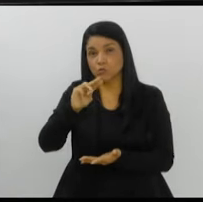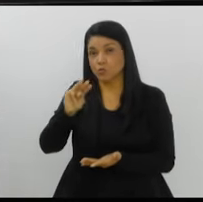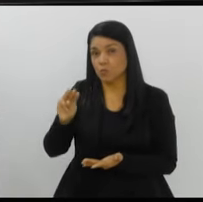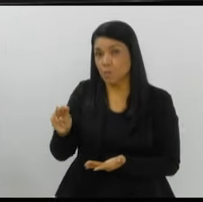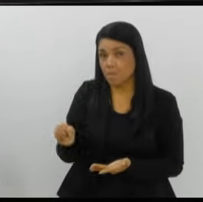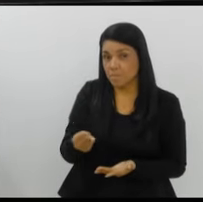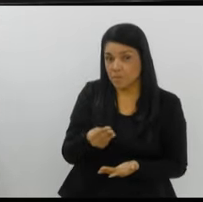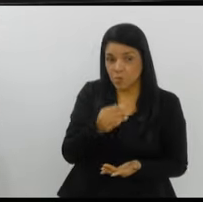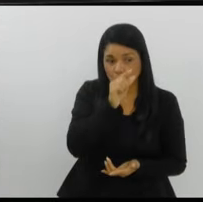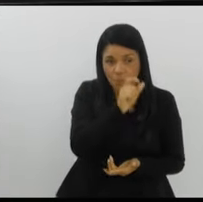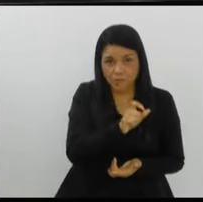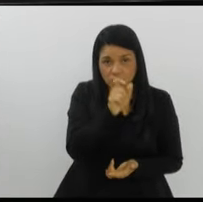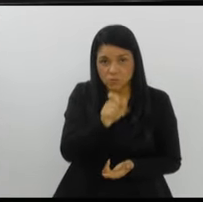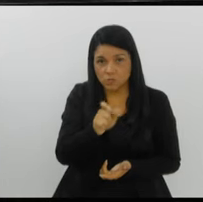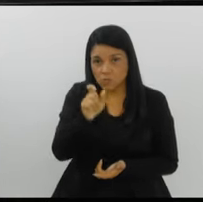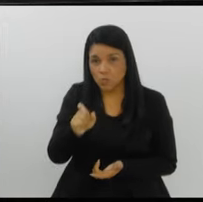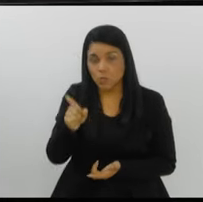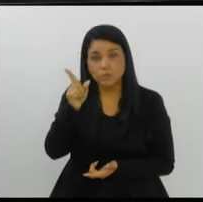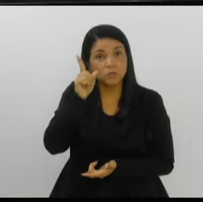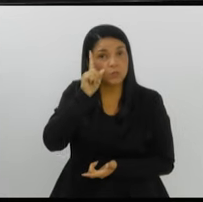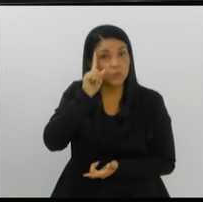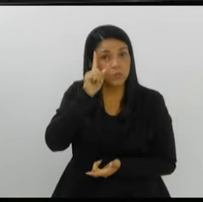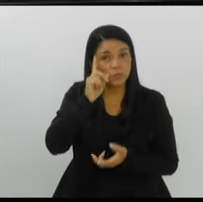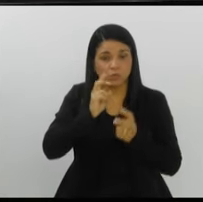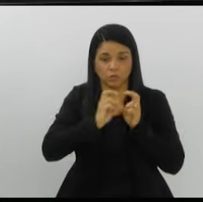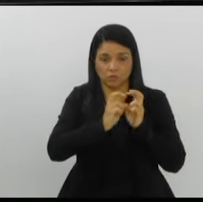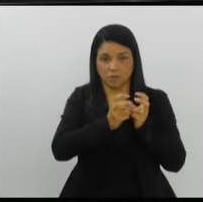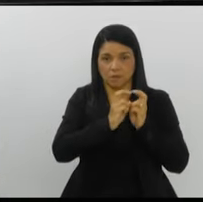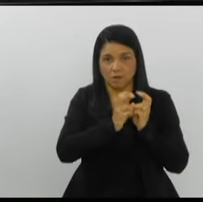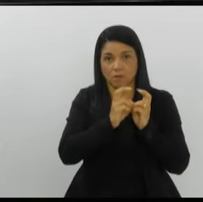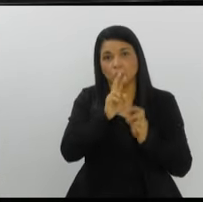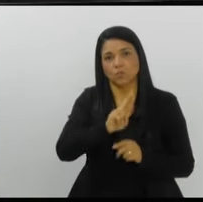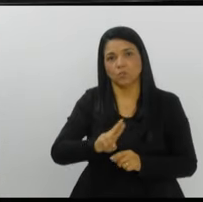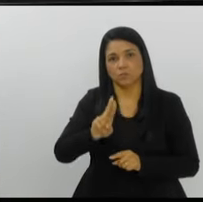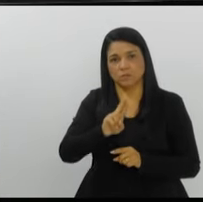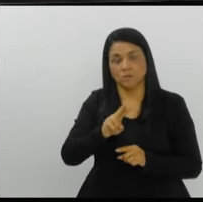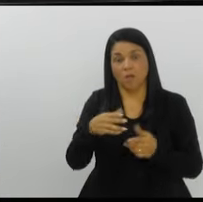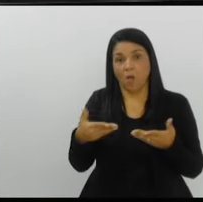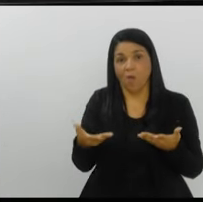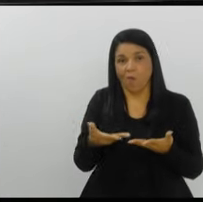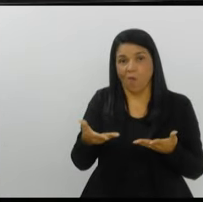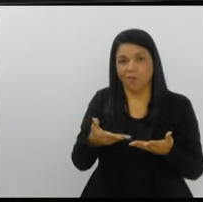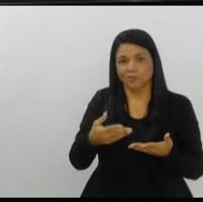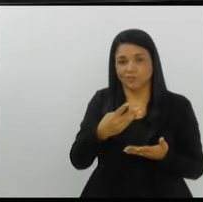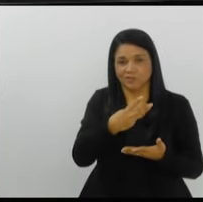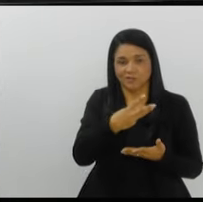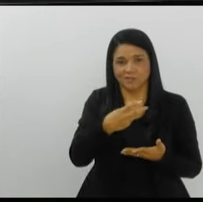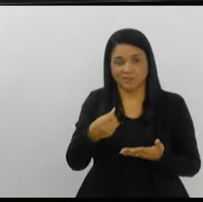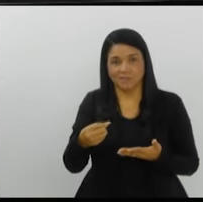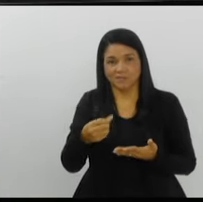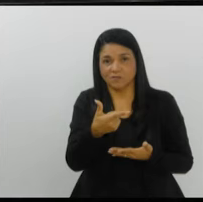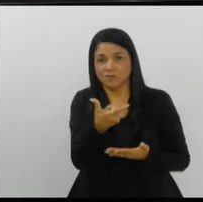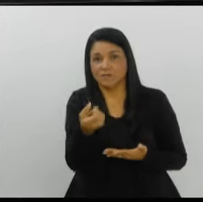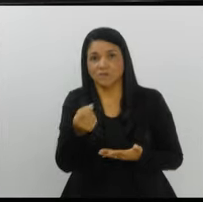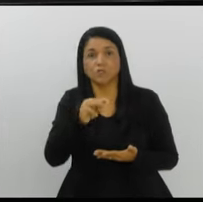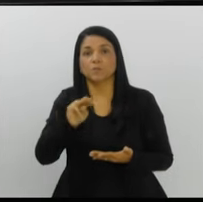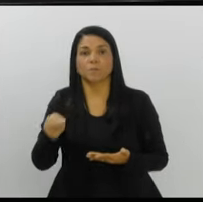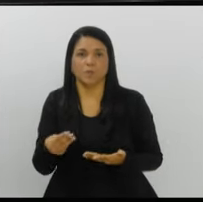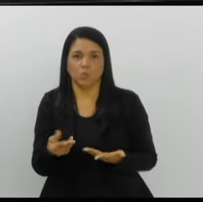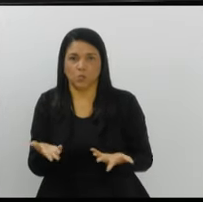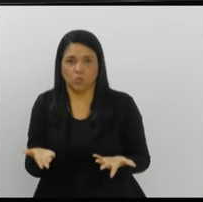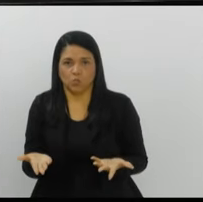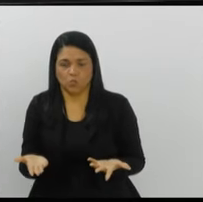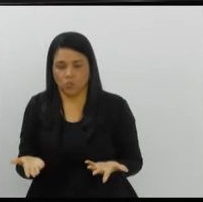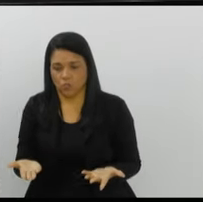passageiros por dia. E hoje está transportando 320 mil passageiros por dia.